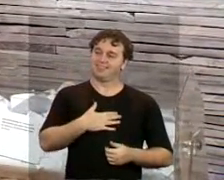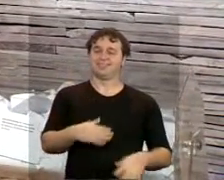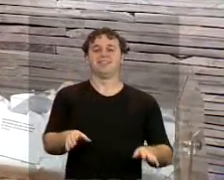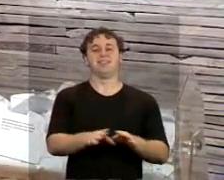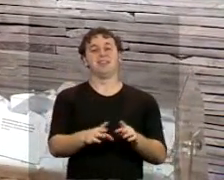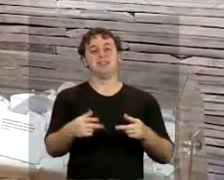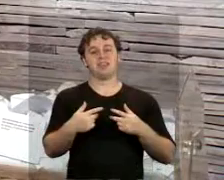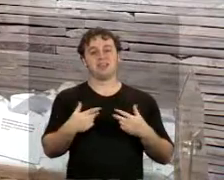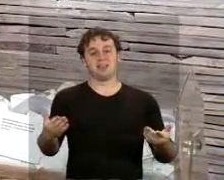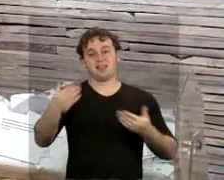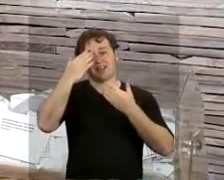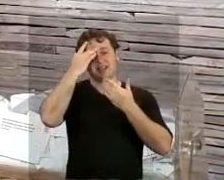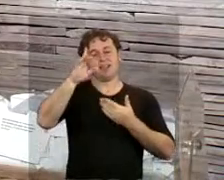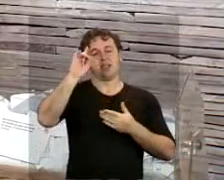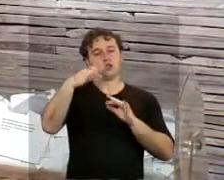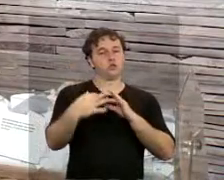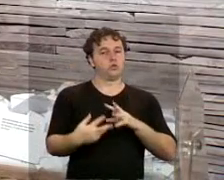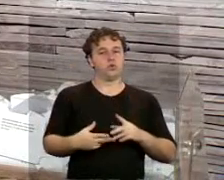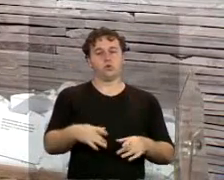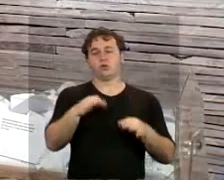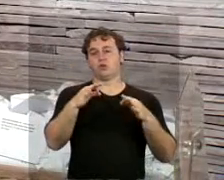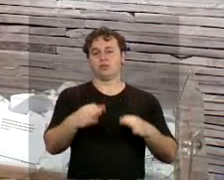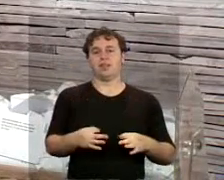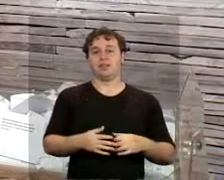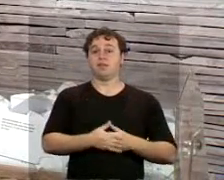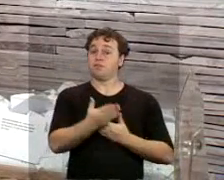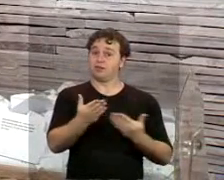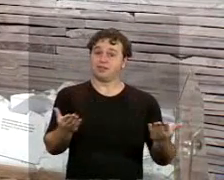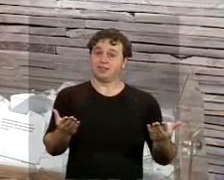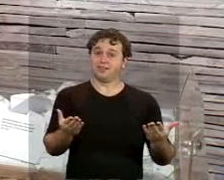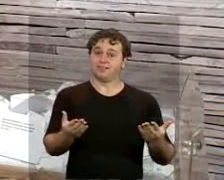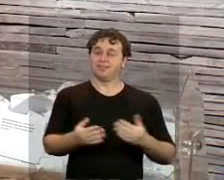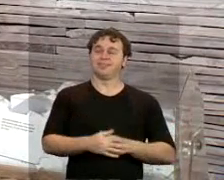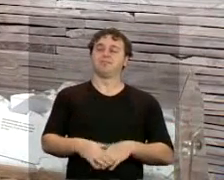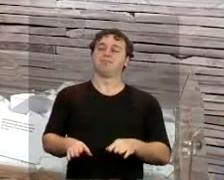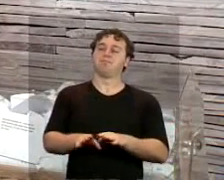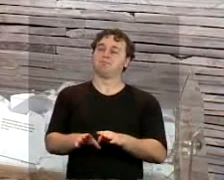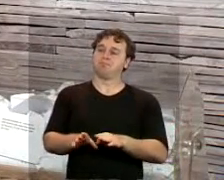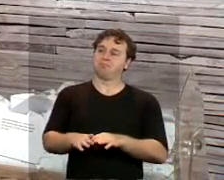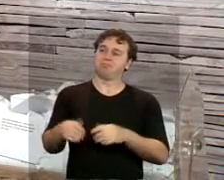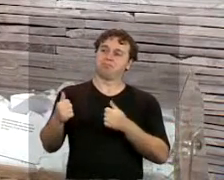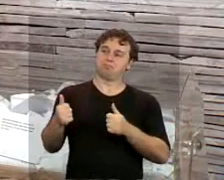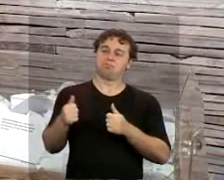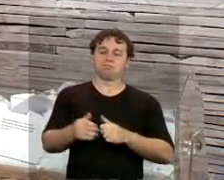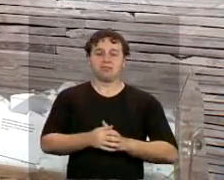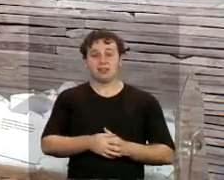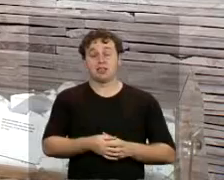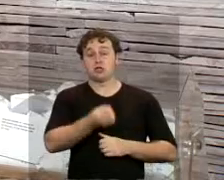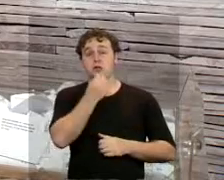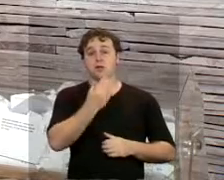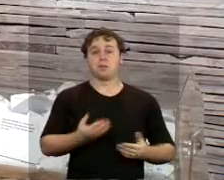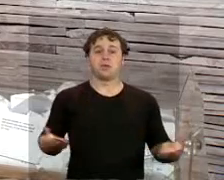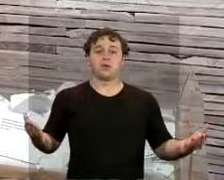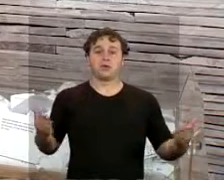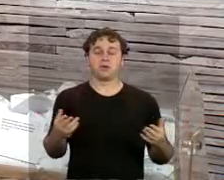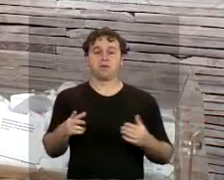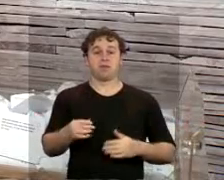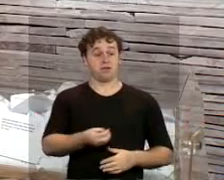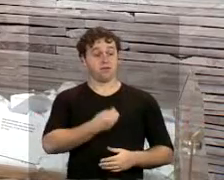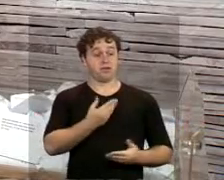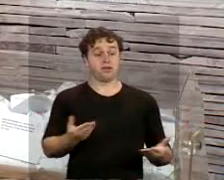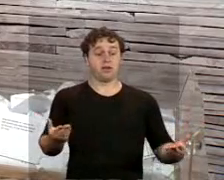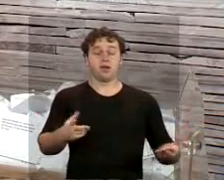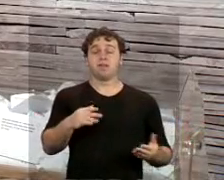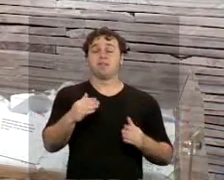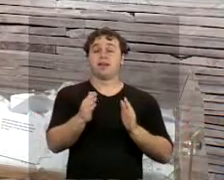é meu. Graças a Deus, aqui está tudo certinho. Com você, como vão as coisas? Graças a Deus, bem. Maravilha. E hoje, ao vivo, para